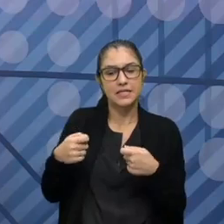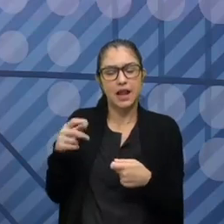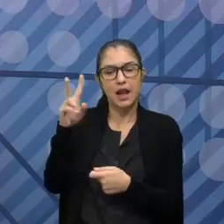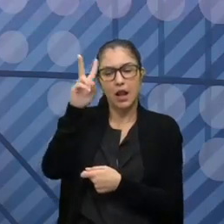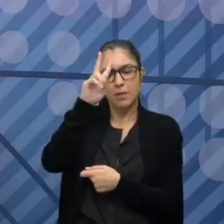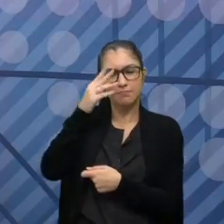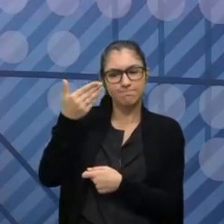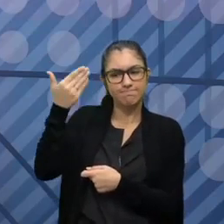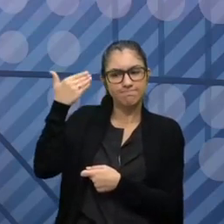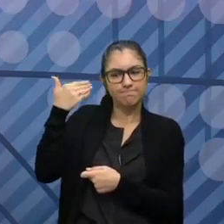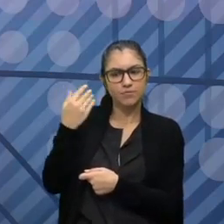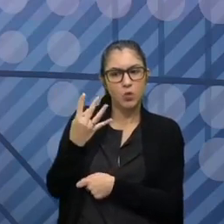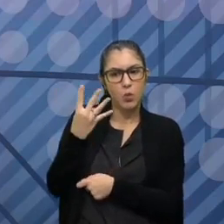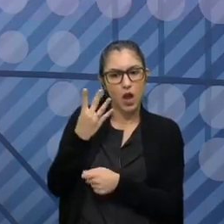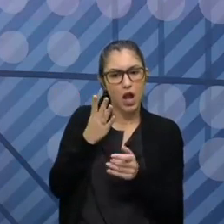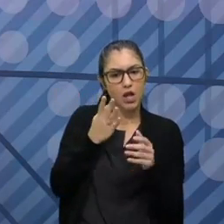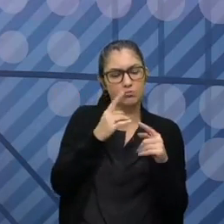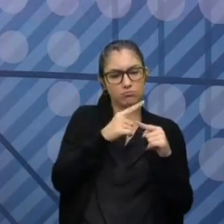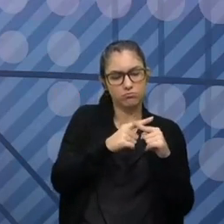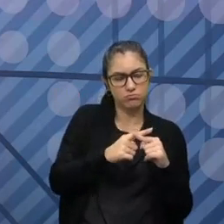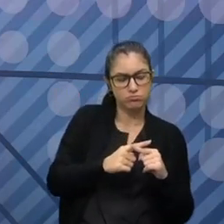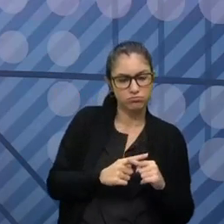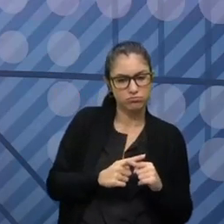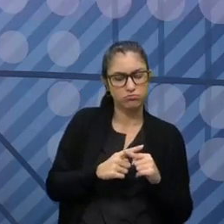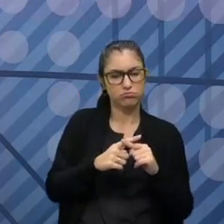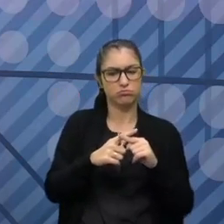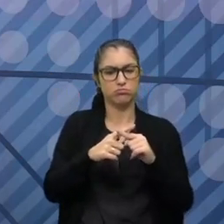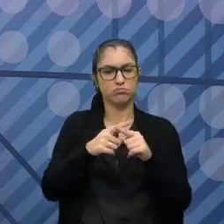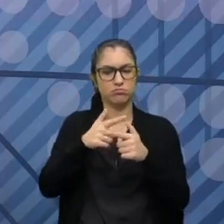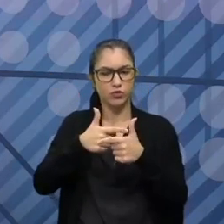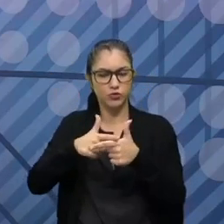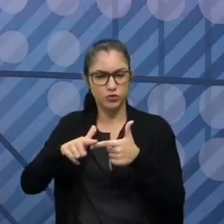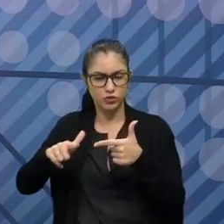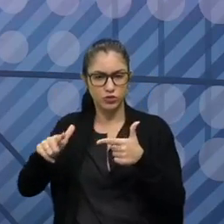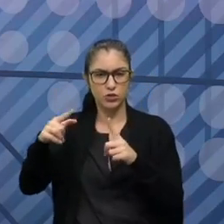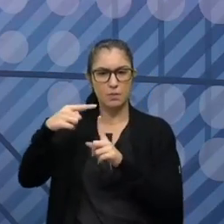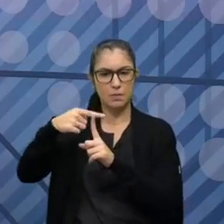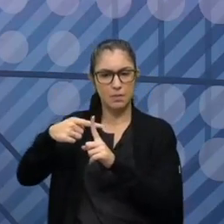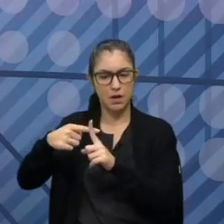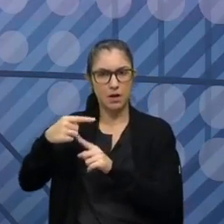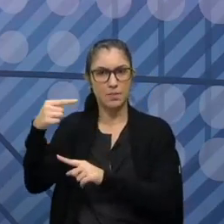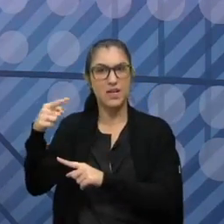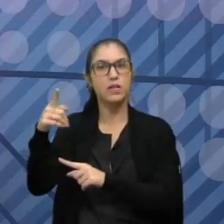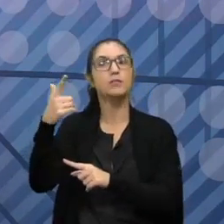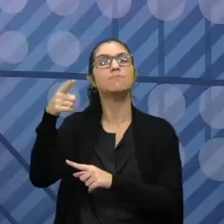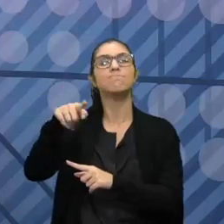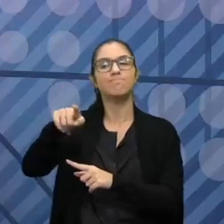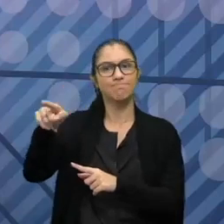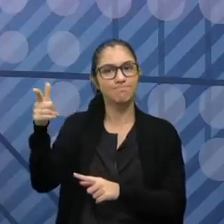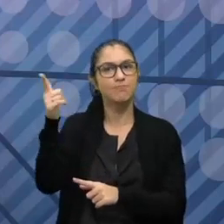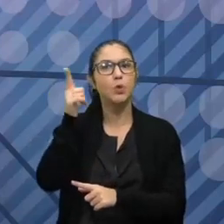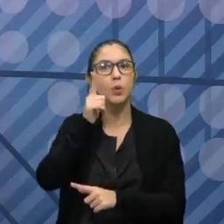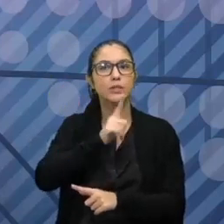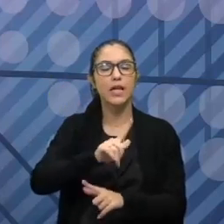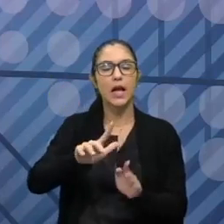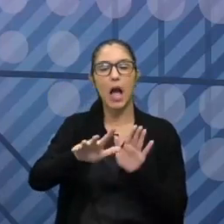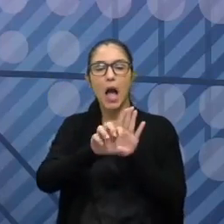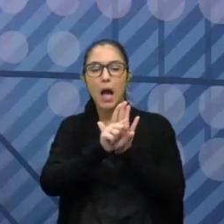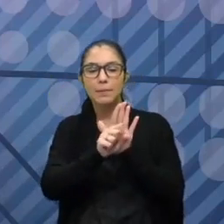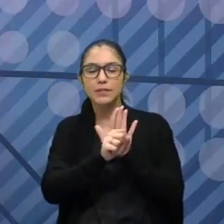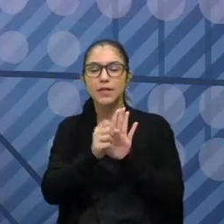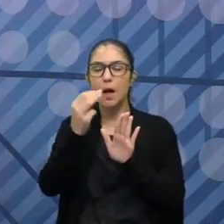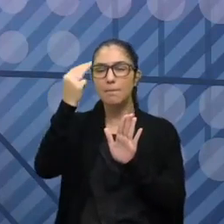retomar a questão das 4 operações, eles têm condições de fazer o cálculo mental, eles têm condições de abstrair